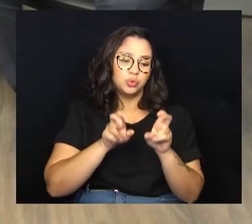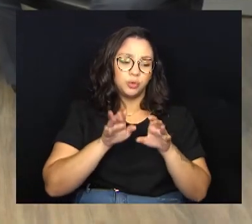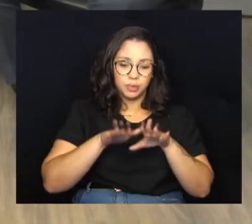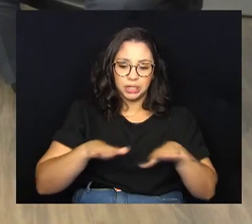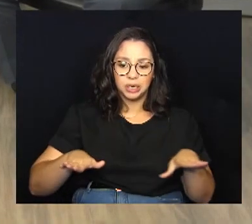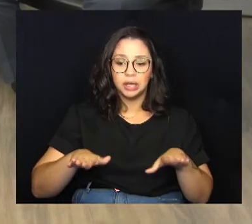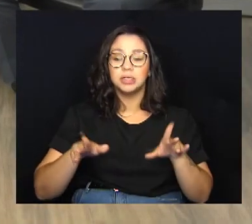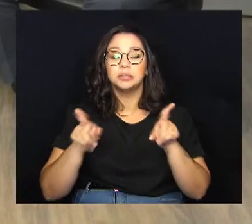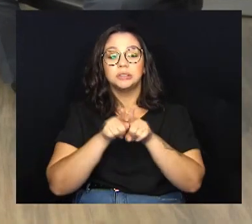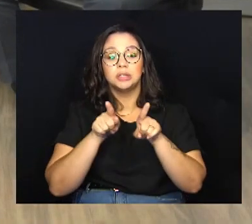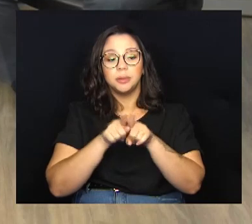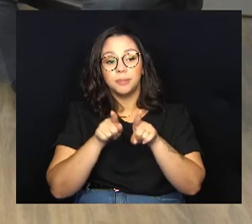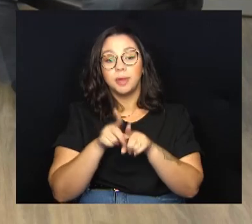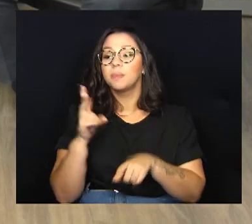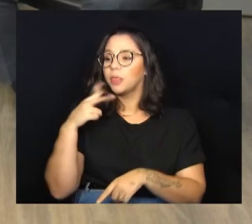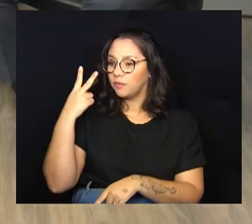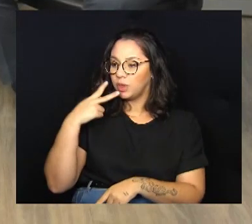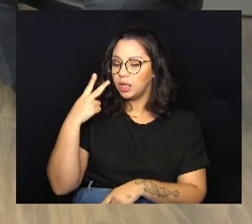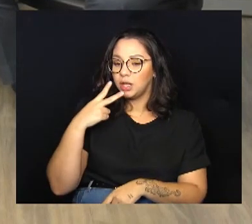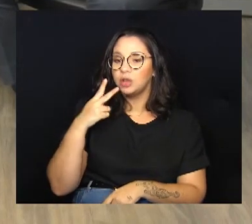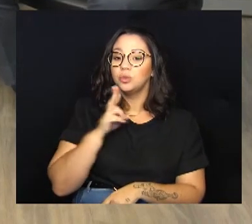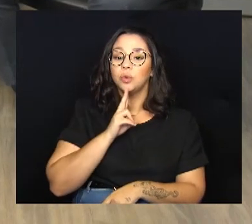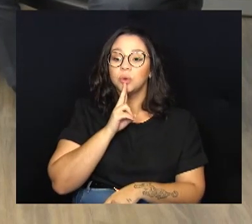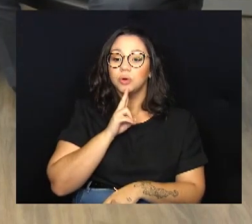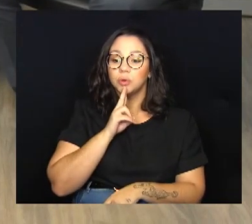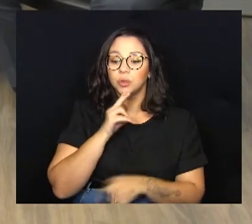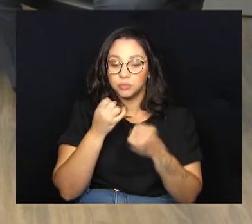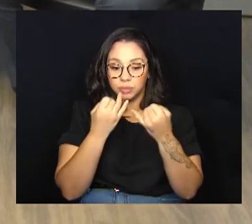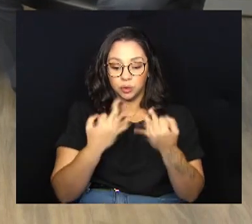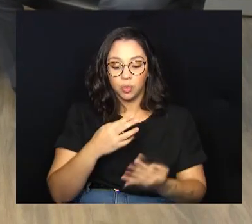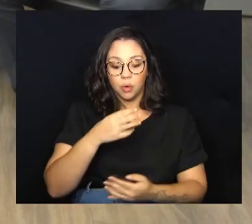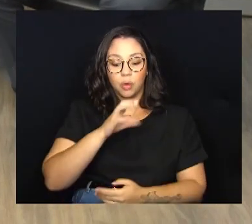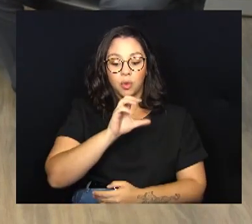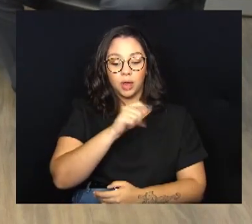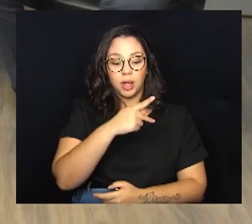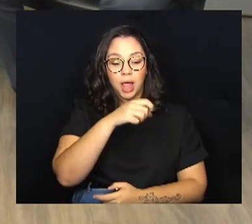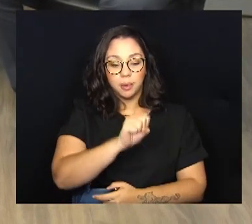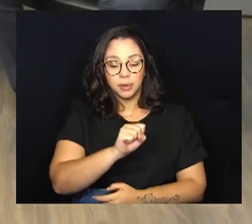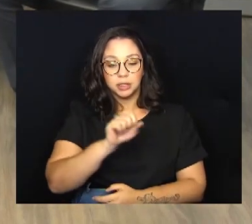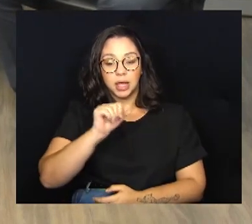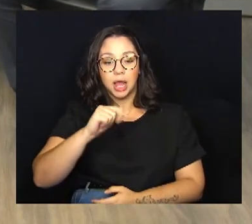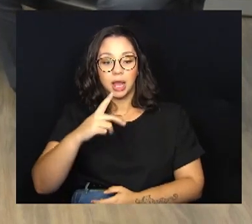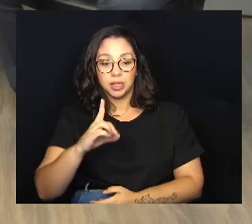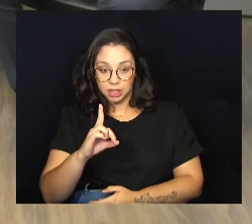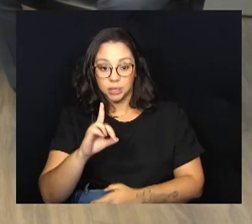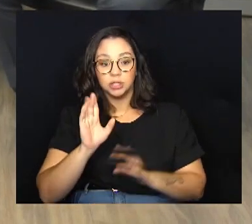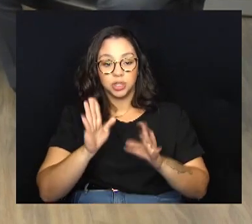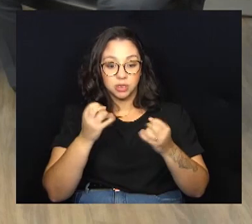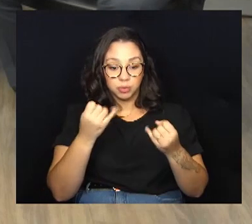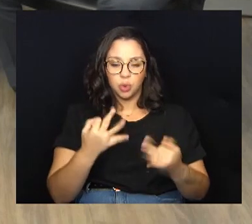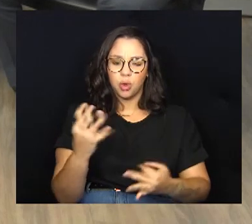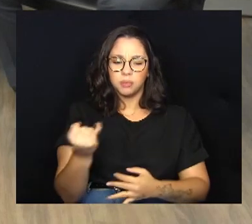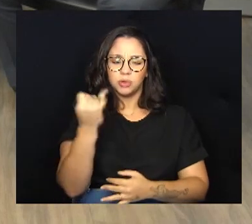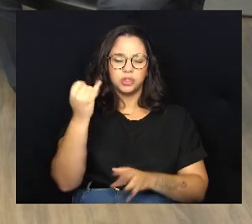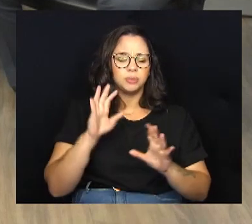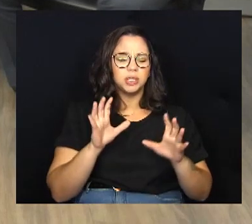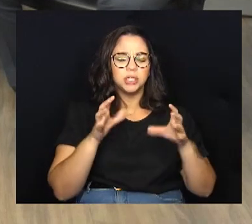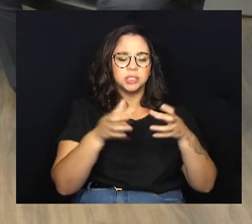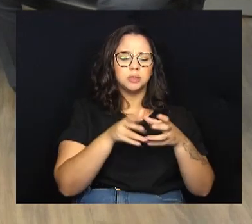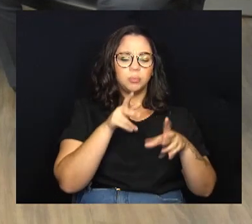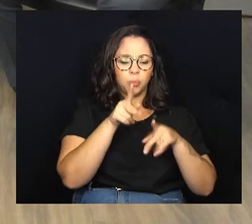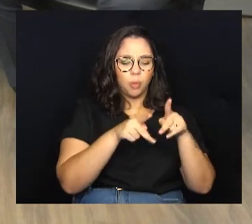de um cigarro, entendeu? E a gente foi, graças a Deus, hoje meu filho não chegou a ser um viciado, graças a